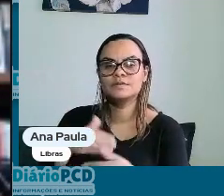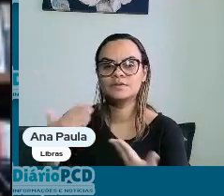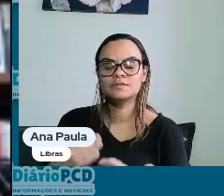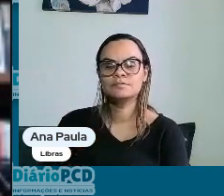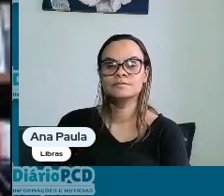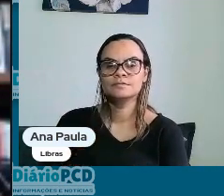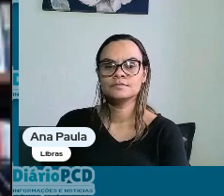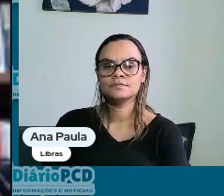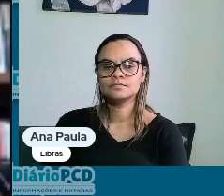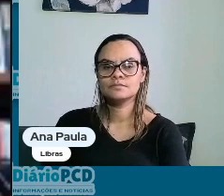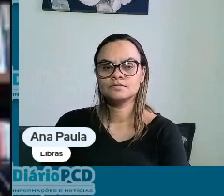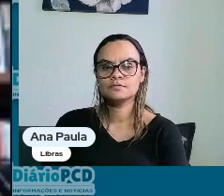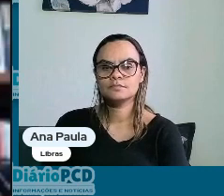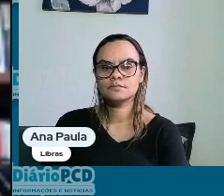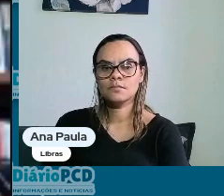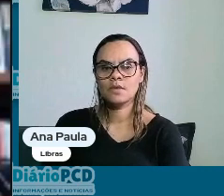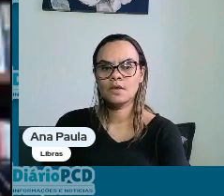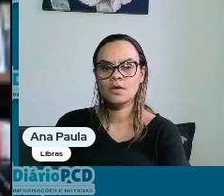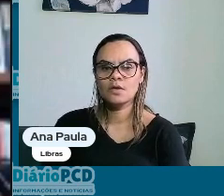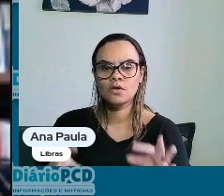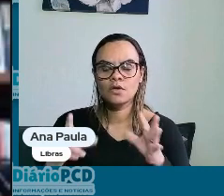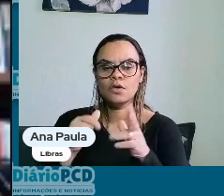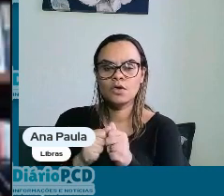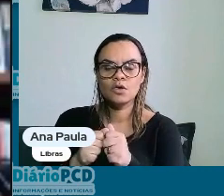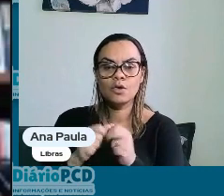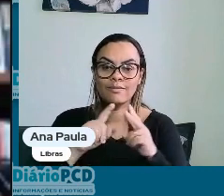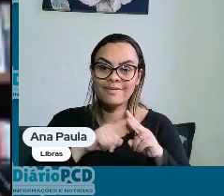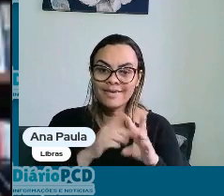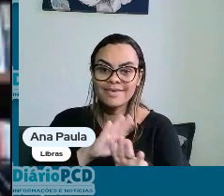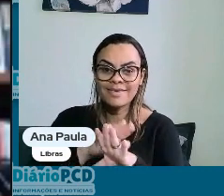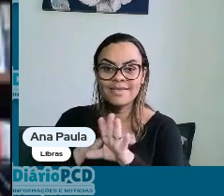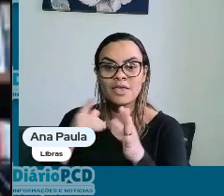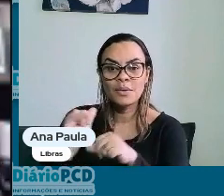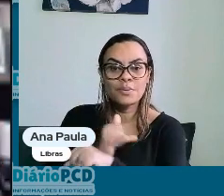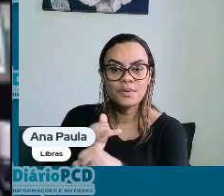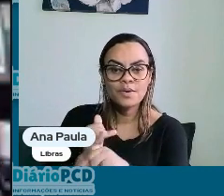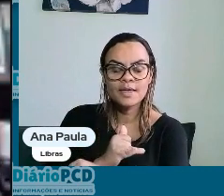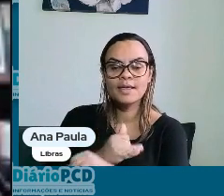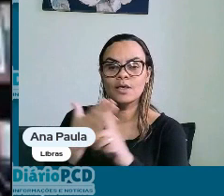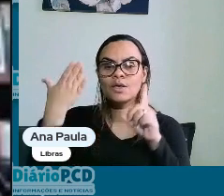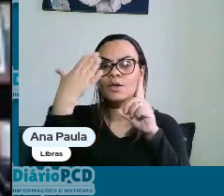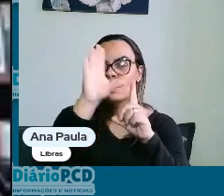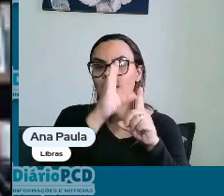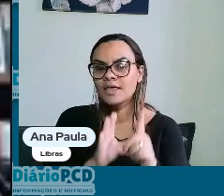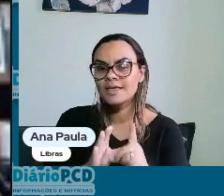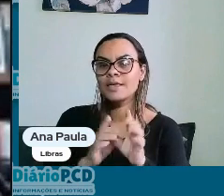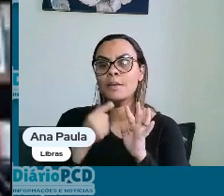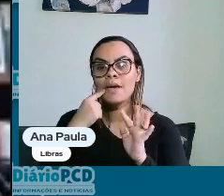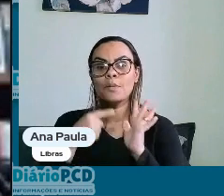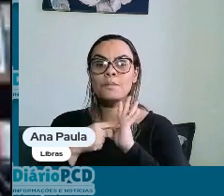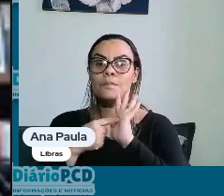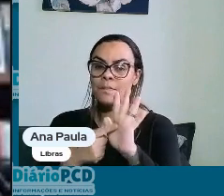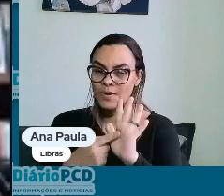tributação. Então, todos os técnicos que estão vendo esse dispositivo foi colocado mais para dizer que